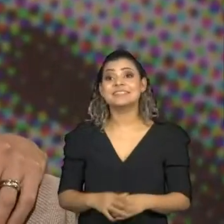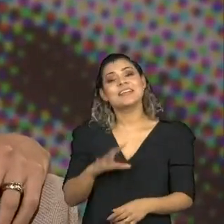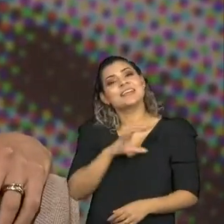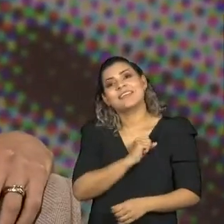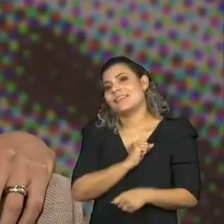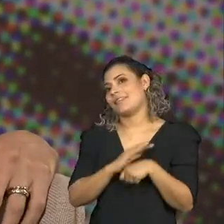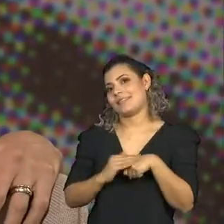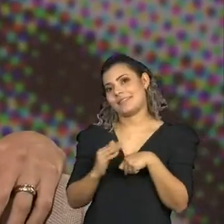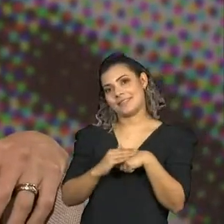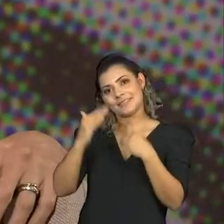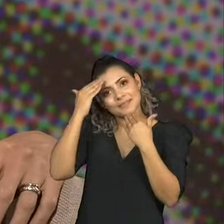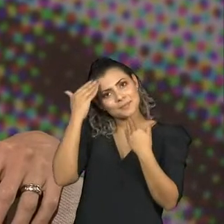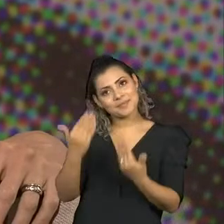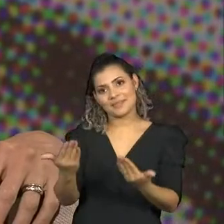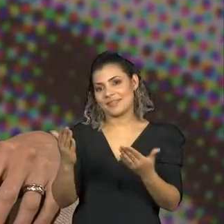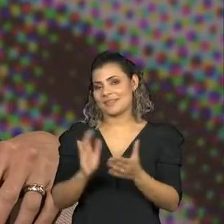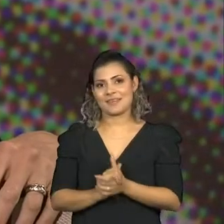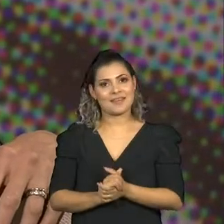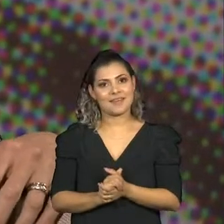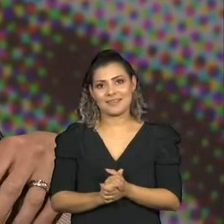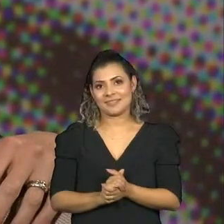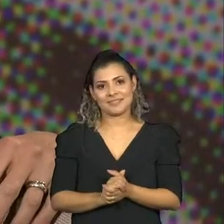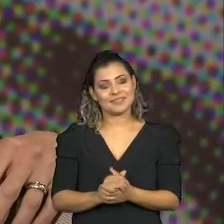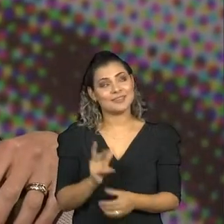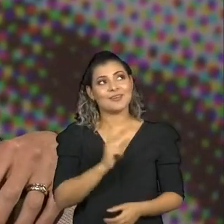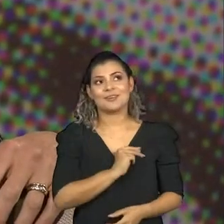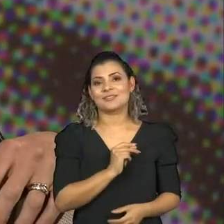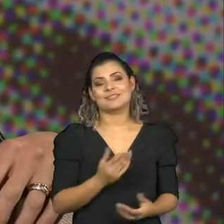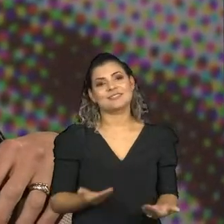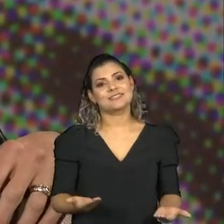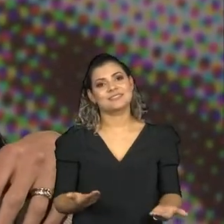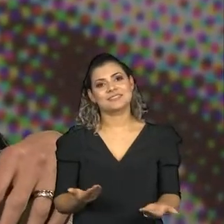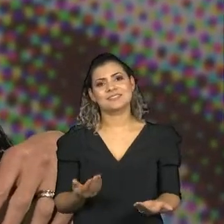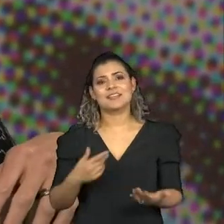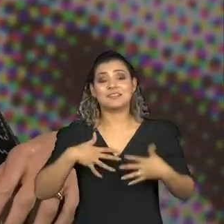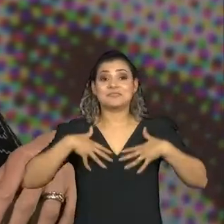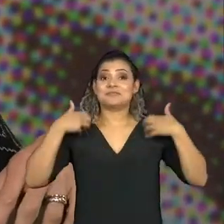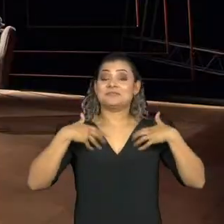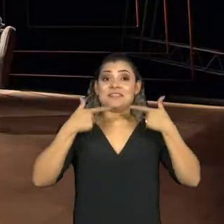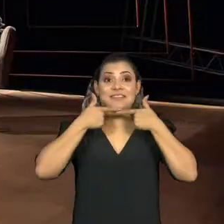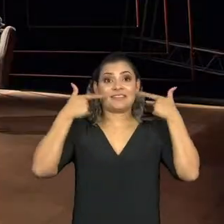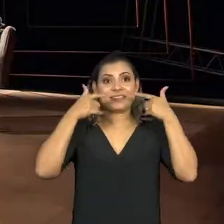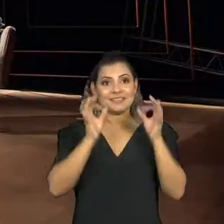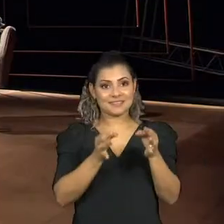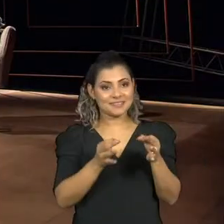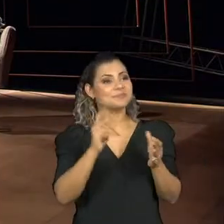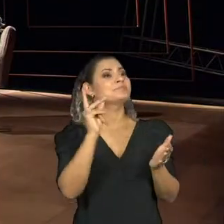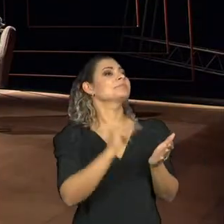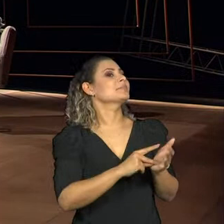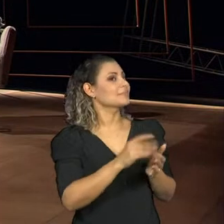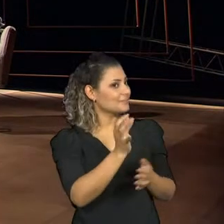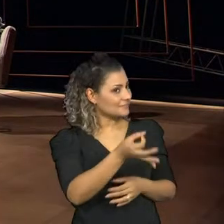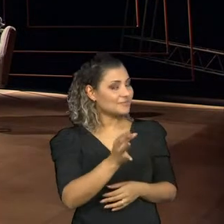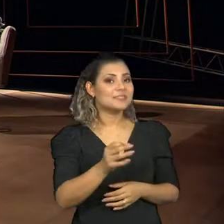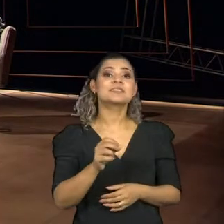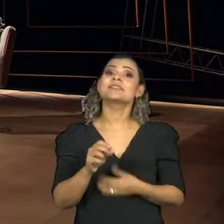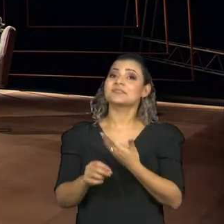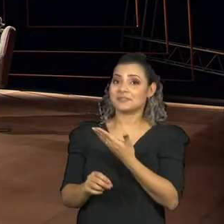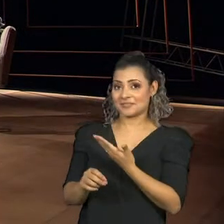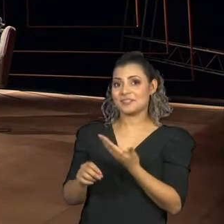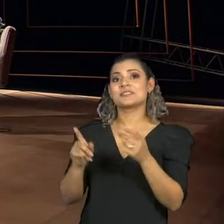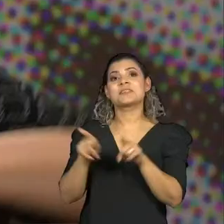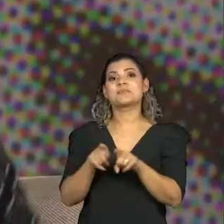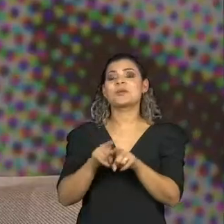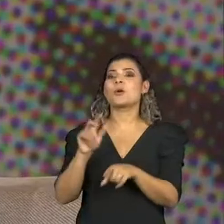Querida, obrigada. A Ju, astral, né? A Ari trabalhou com ela. Maravilhosa. Dirigido pelo Luiz. Dirigido